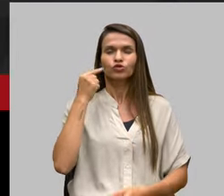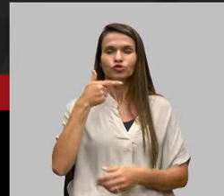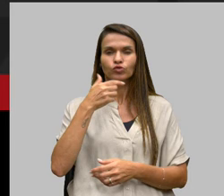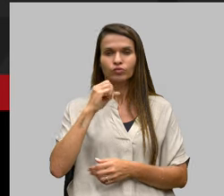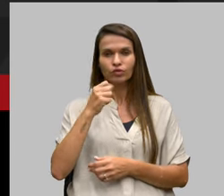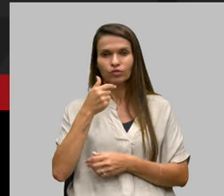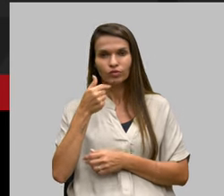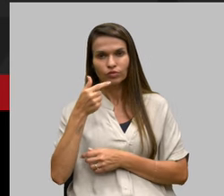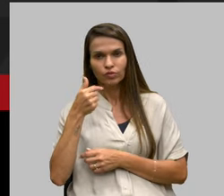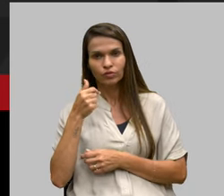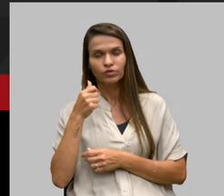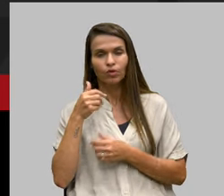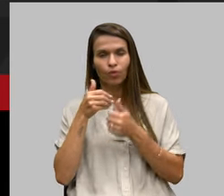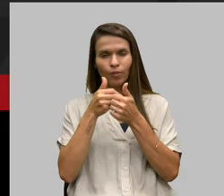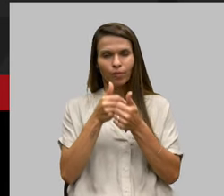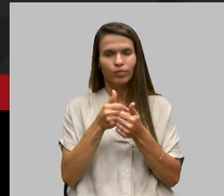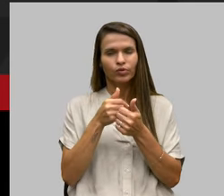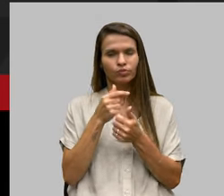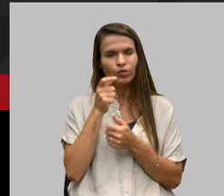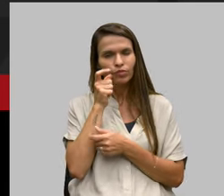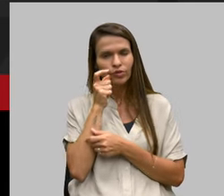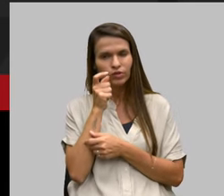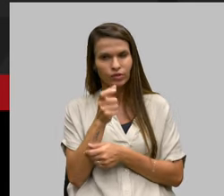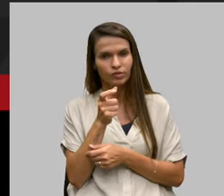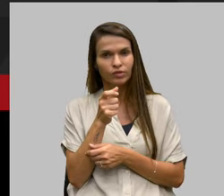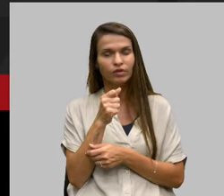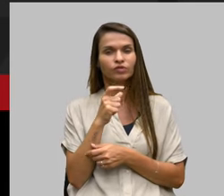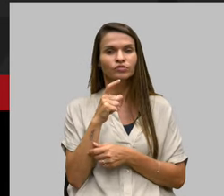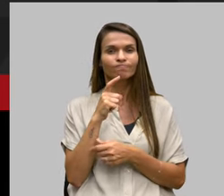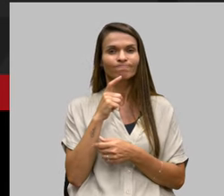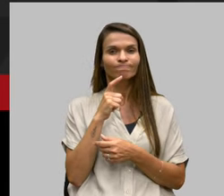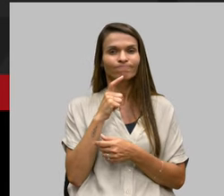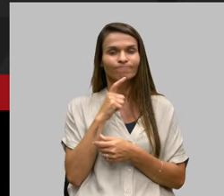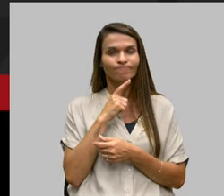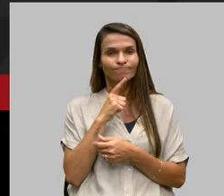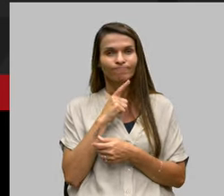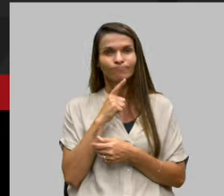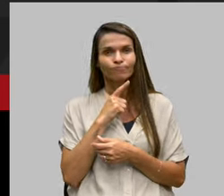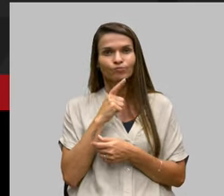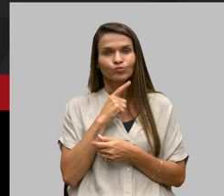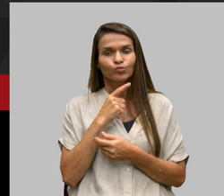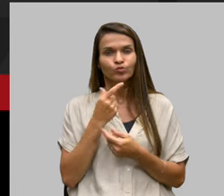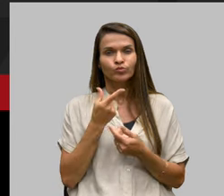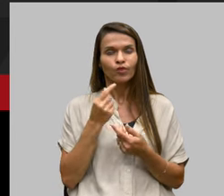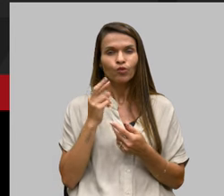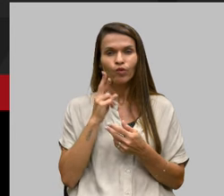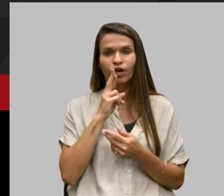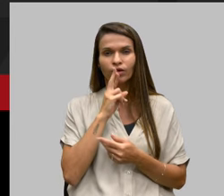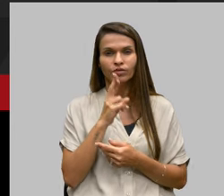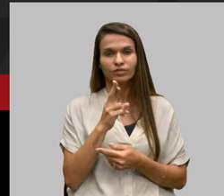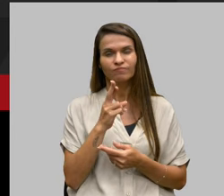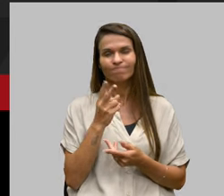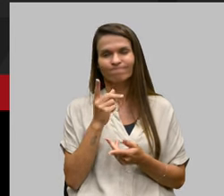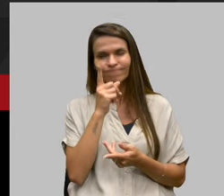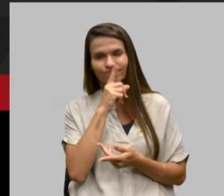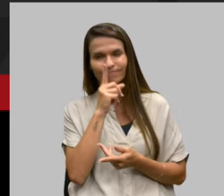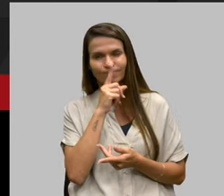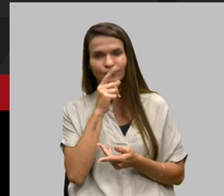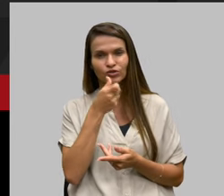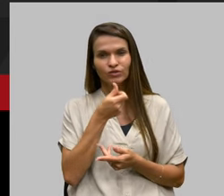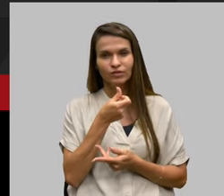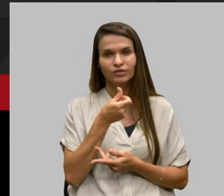específico que nos chamou atenção porque eles também ele também tava insolvente ele tinha ali um resultado deficitário de